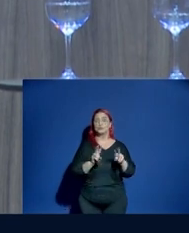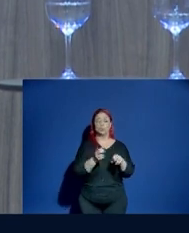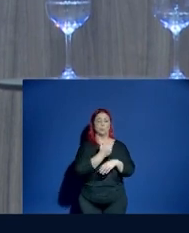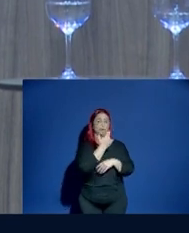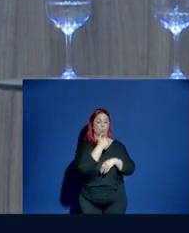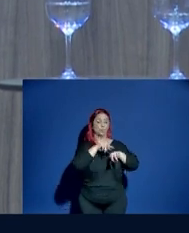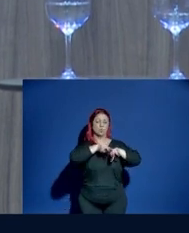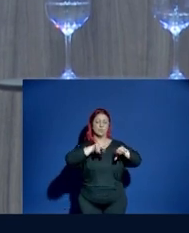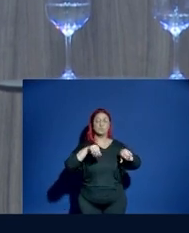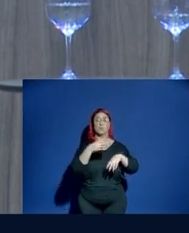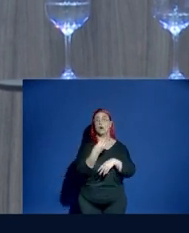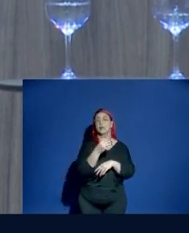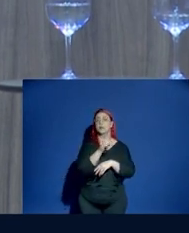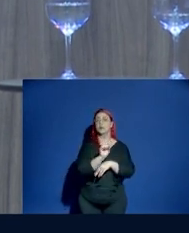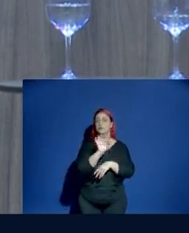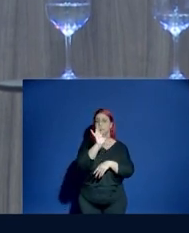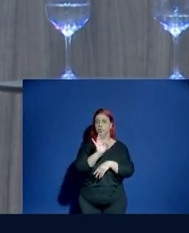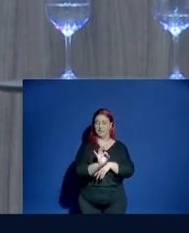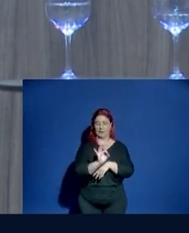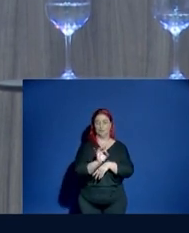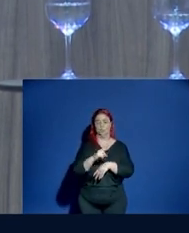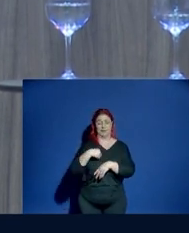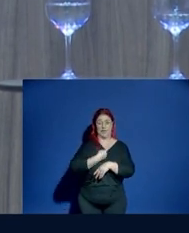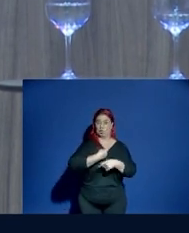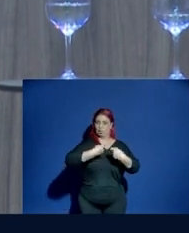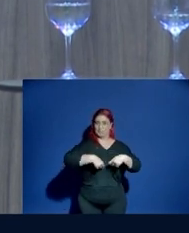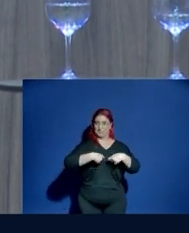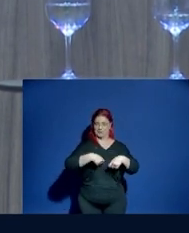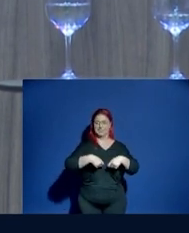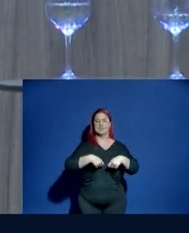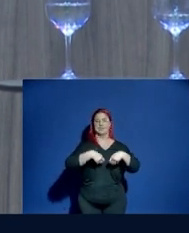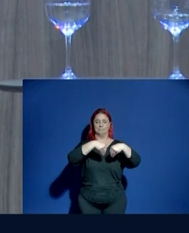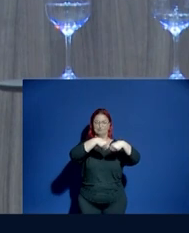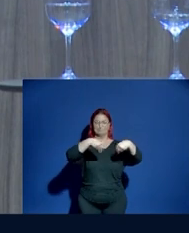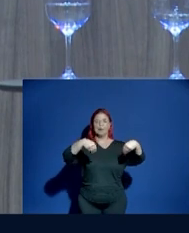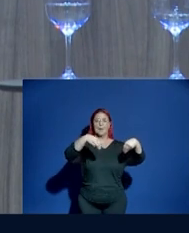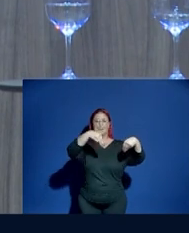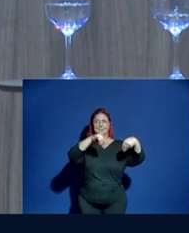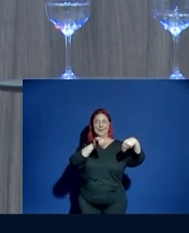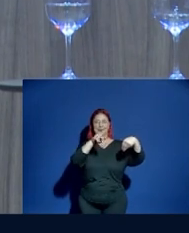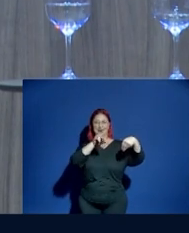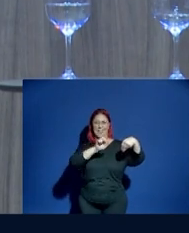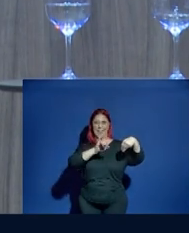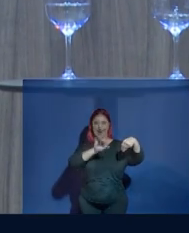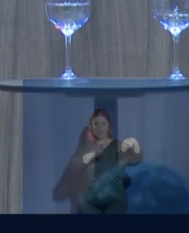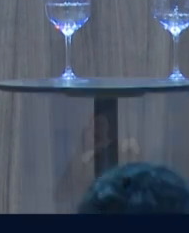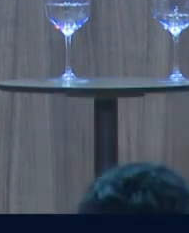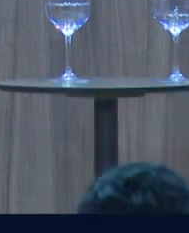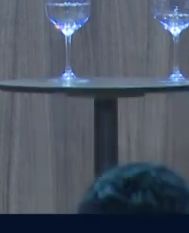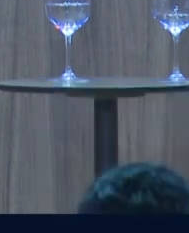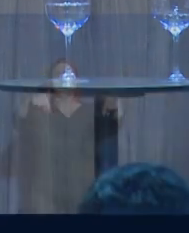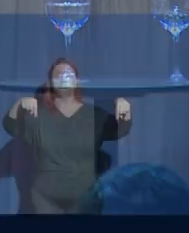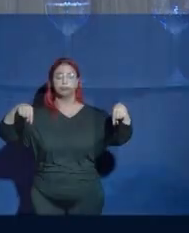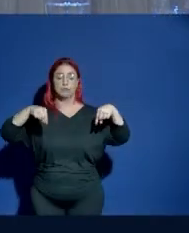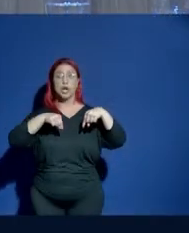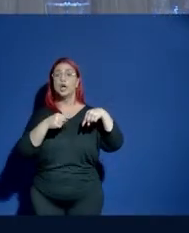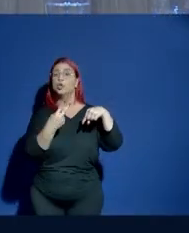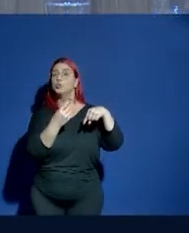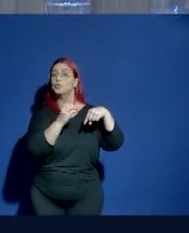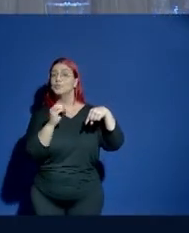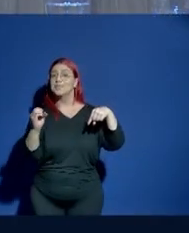48% da nossa necessidade de fertilizantes minerais nós temos 200 mil hectares de câmera no Mato Grosso do Sul